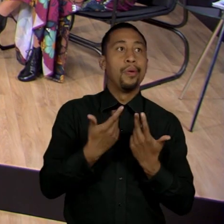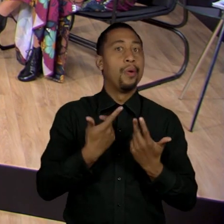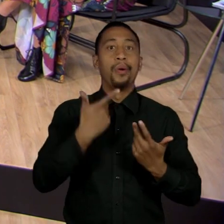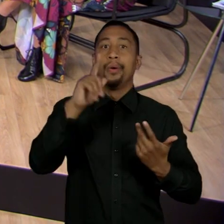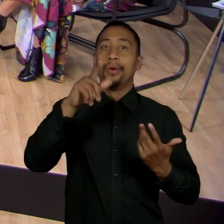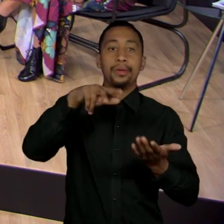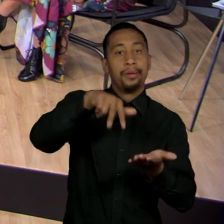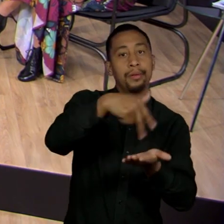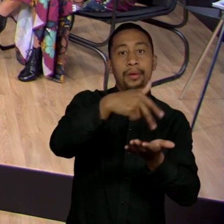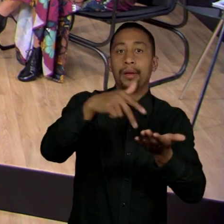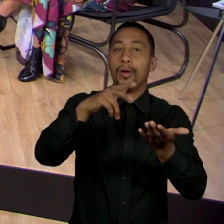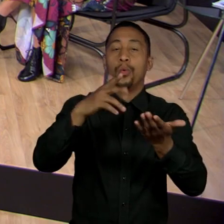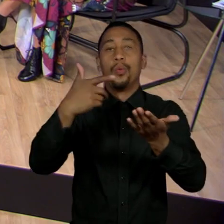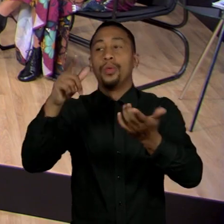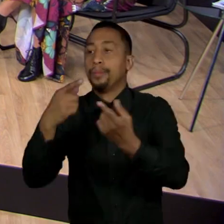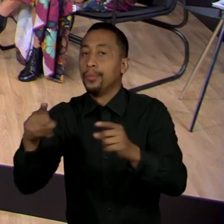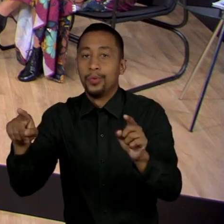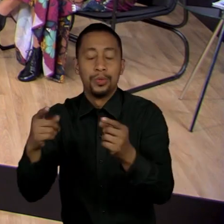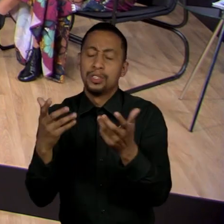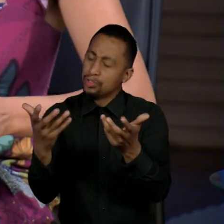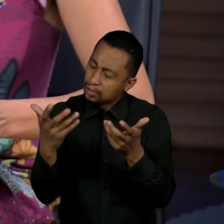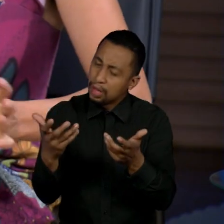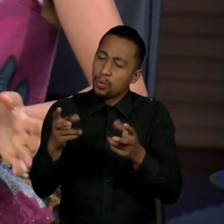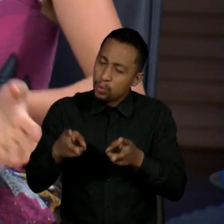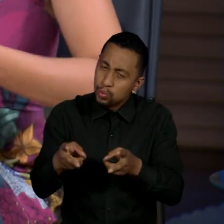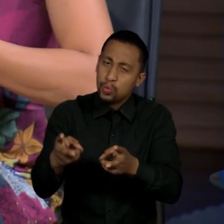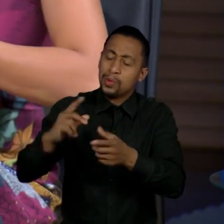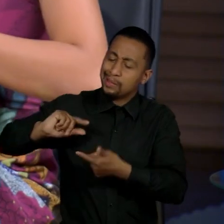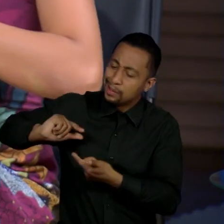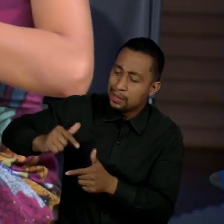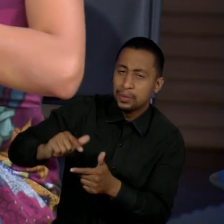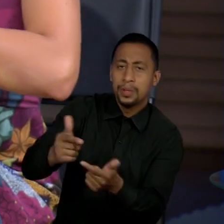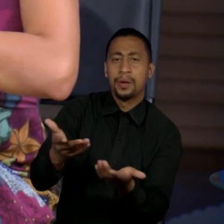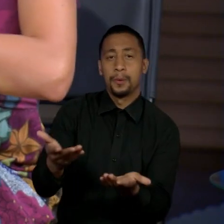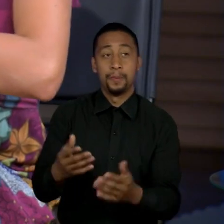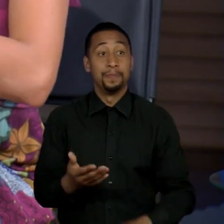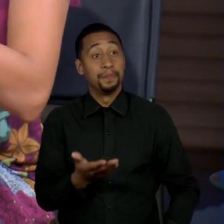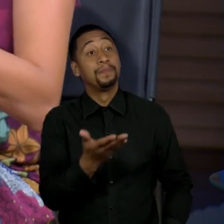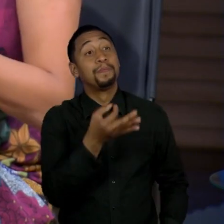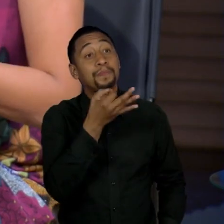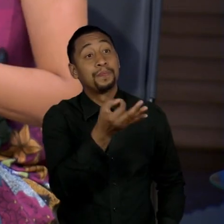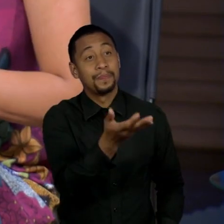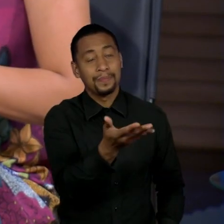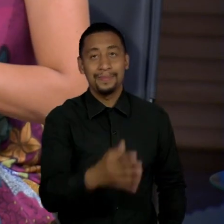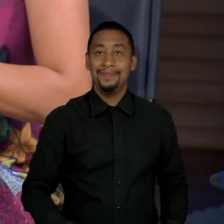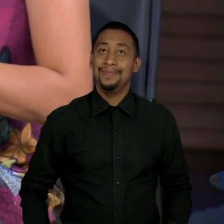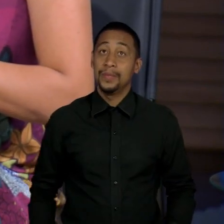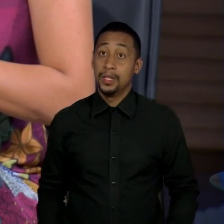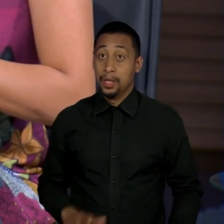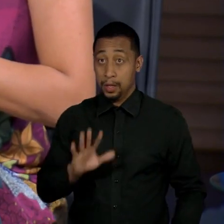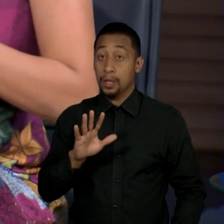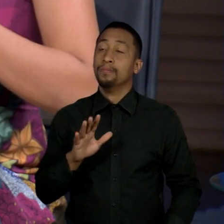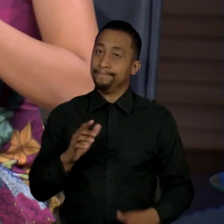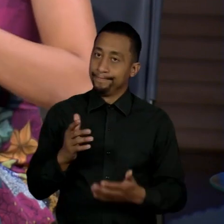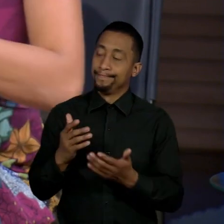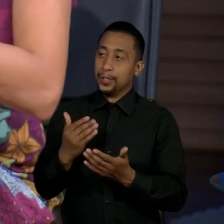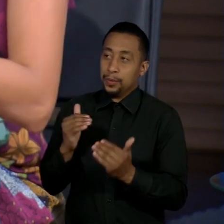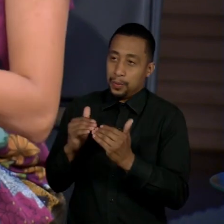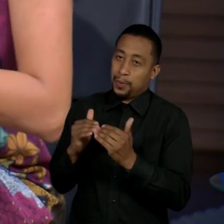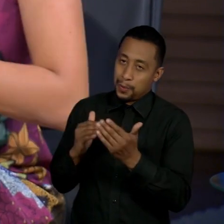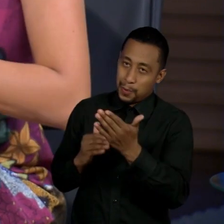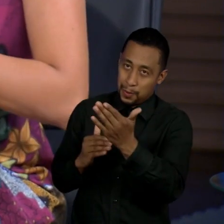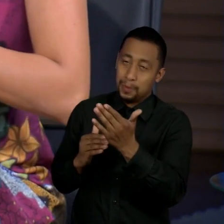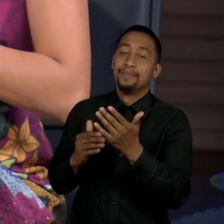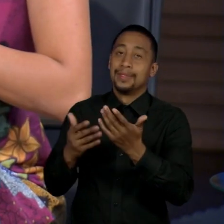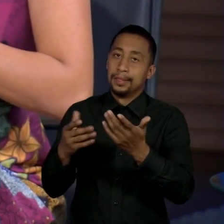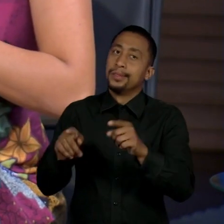que tenhamos mais São João autêntico. Simara. Ao mesmo tempo, né, a gente tem toda essa força, né, do